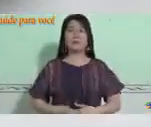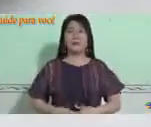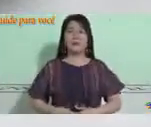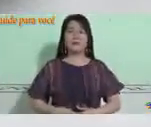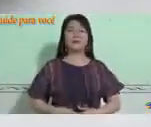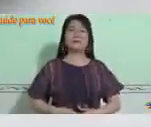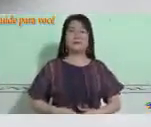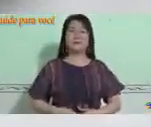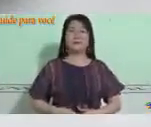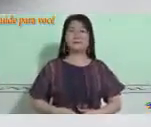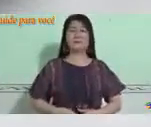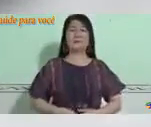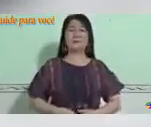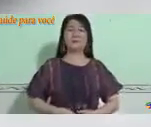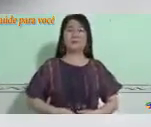COMO é acento agudo,